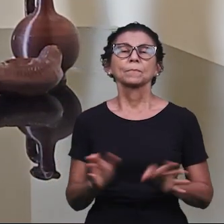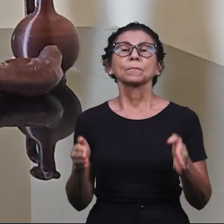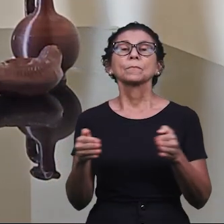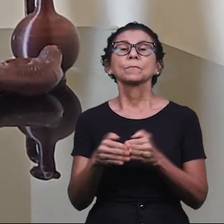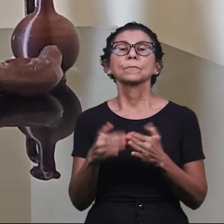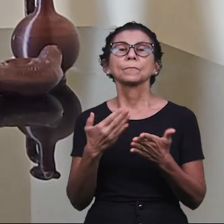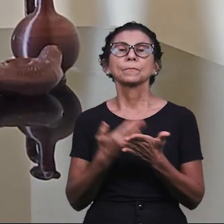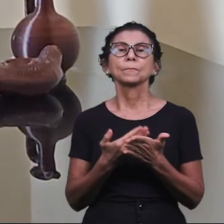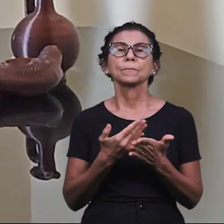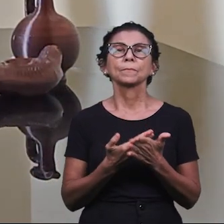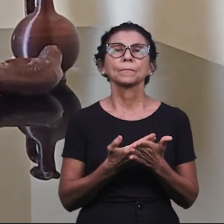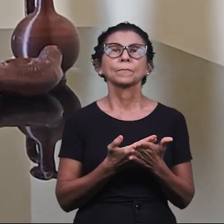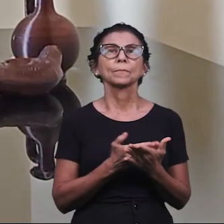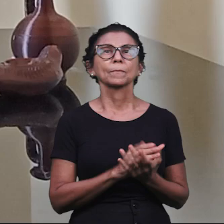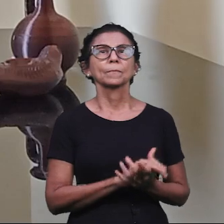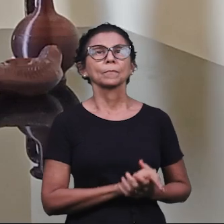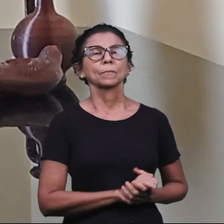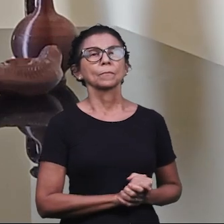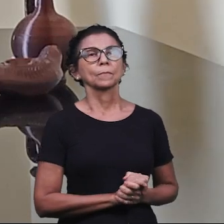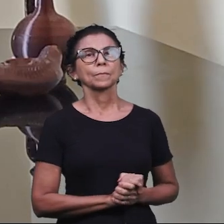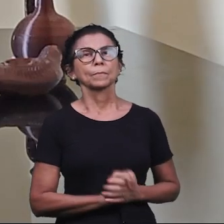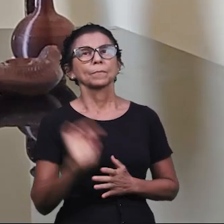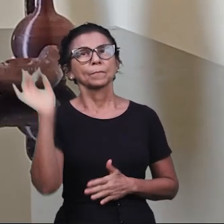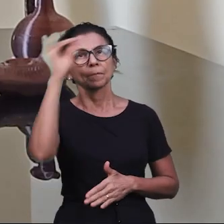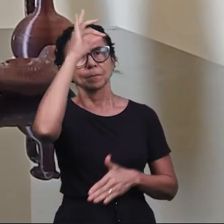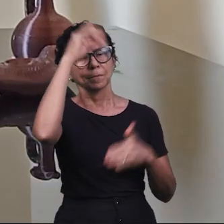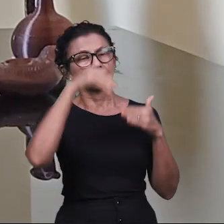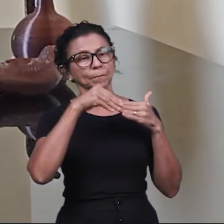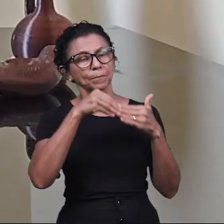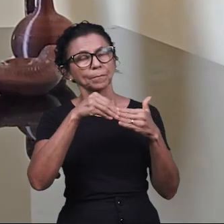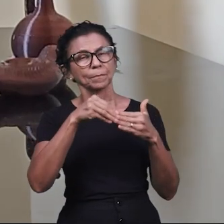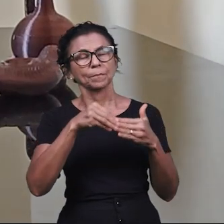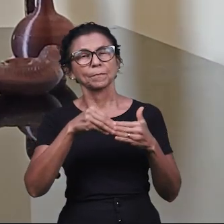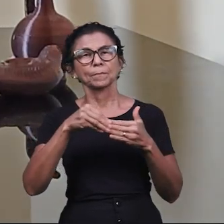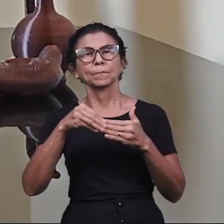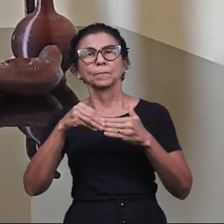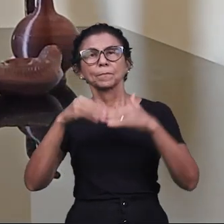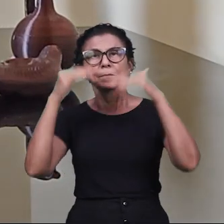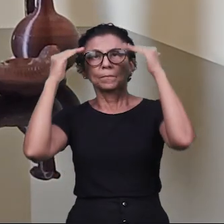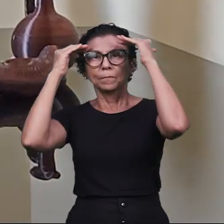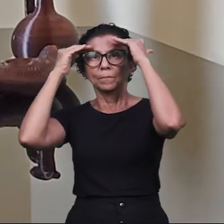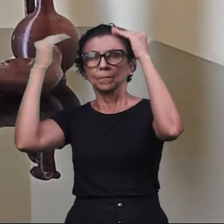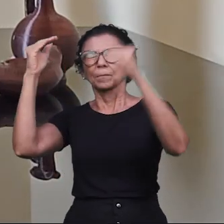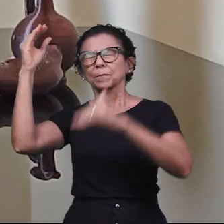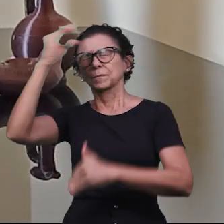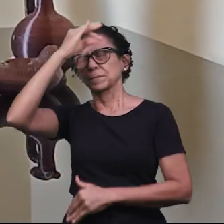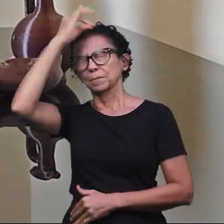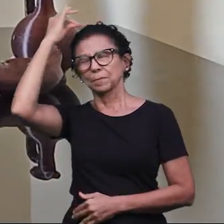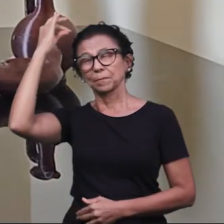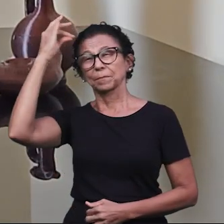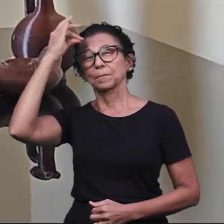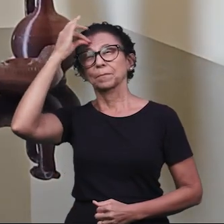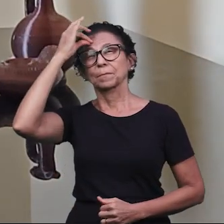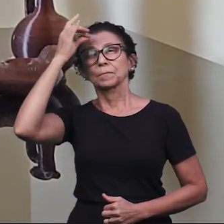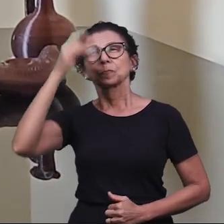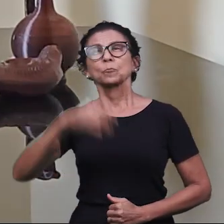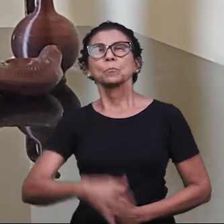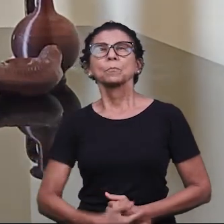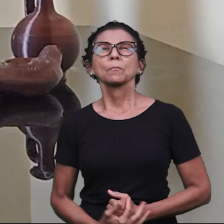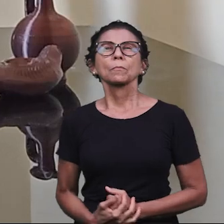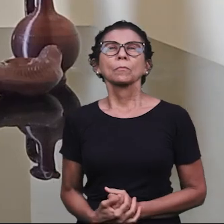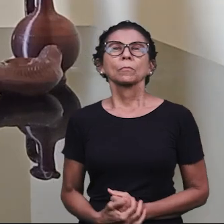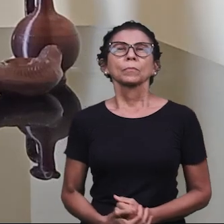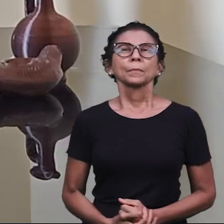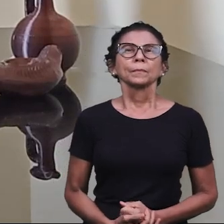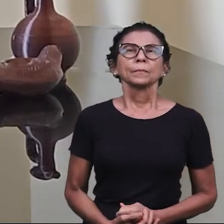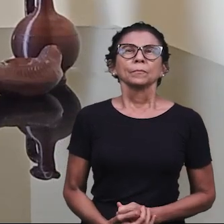aula: ser guiado pelo Espírito Santo, obedecer a voz do Espírito Santo, que é o que tem aqui no primeiro slide, e